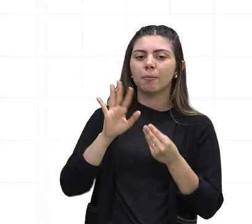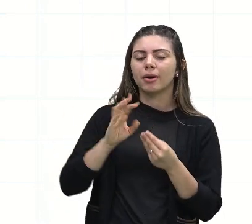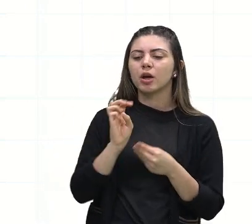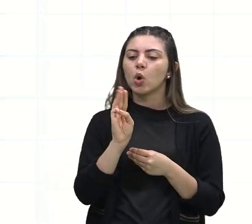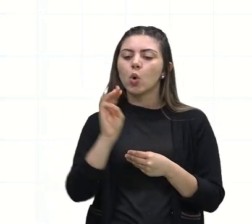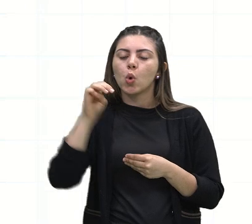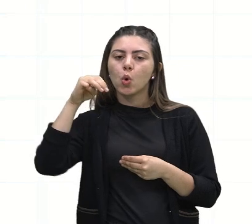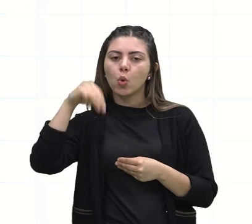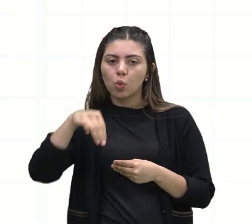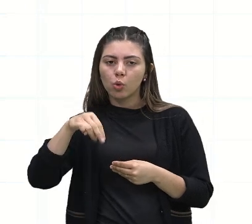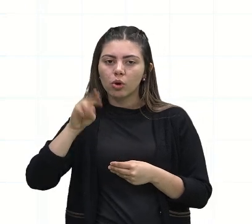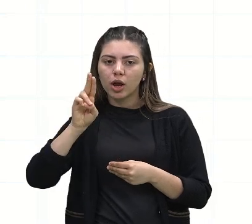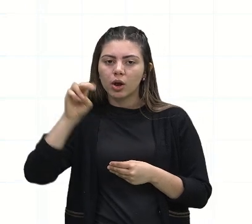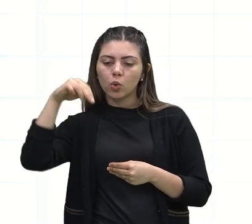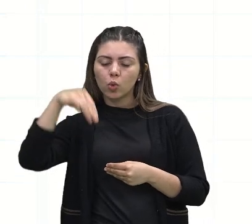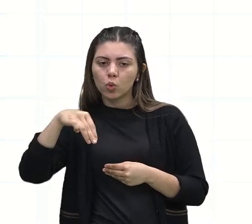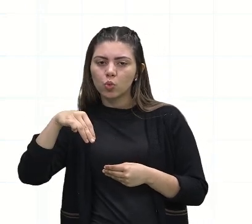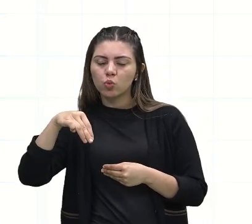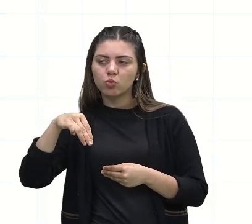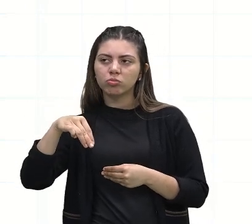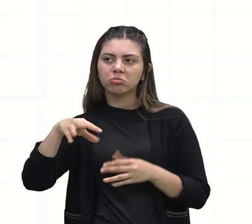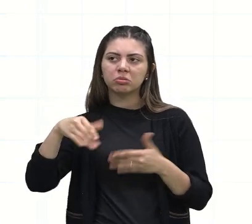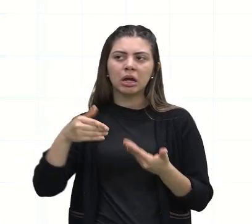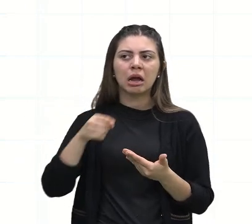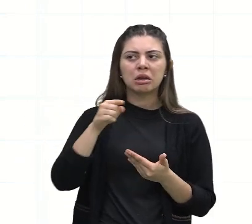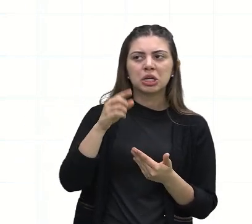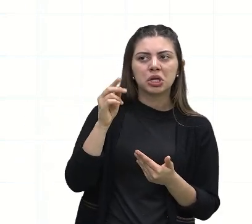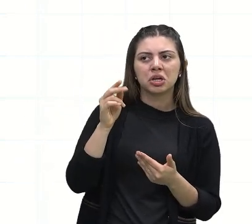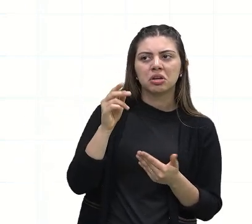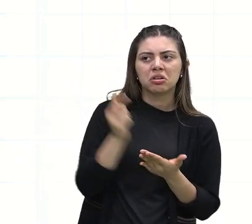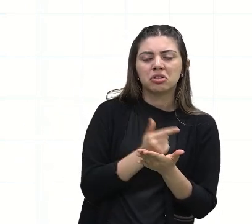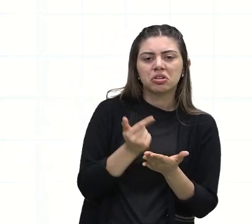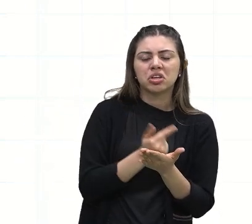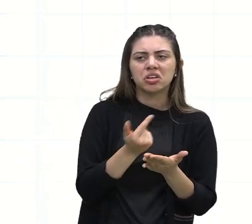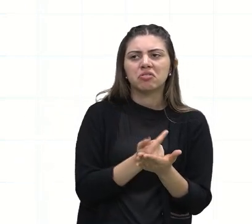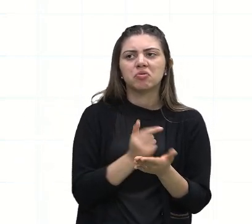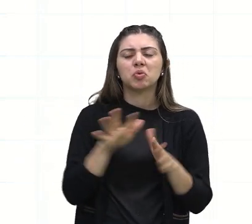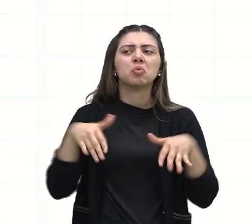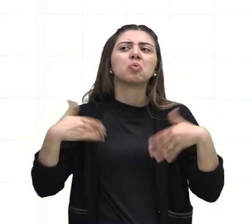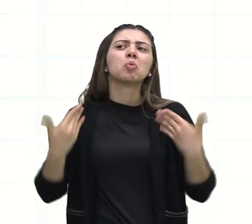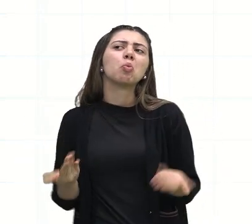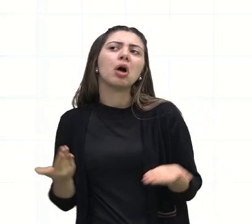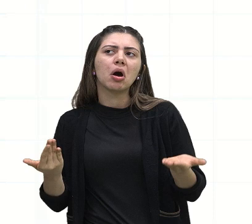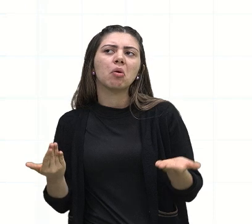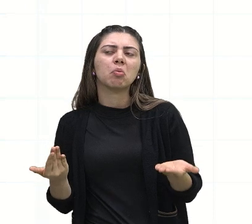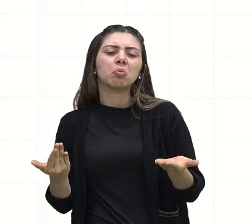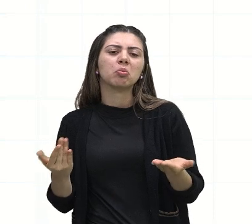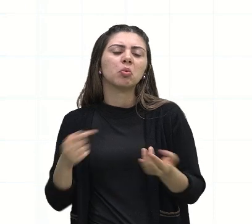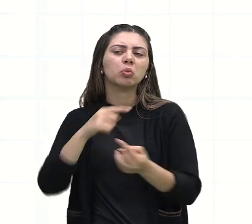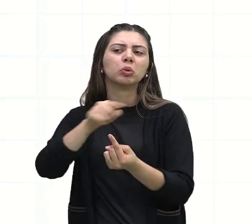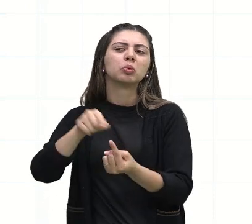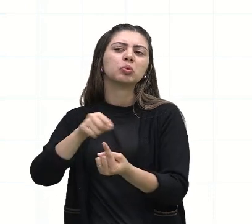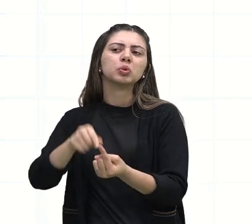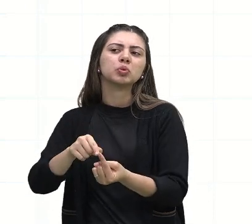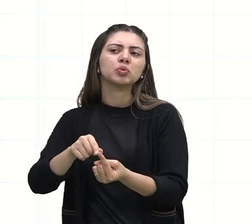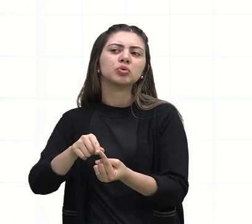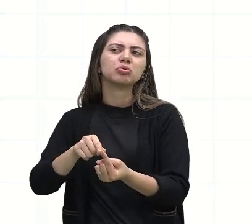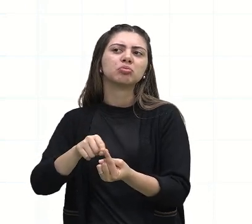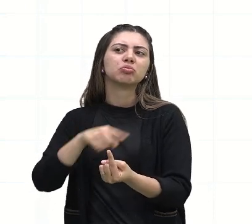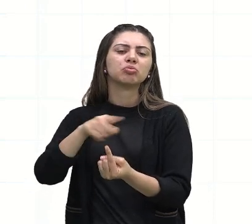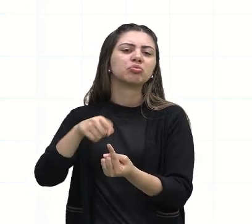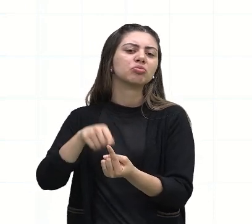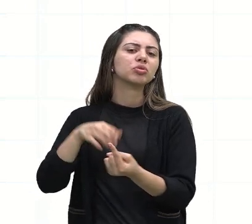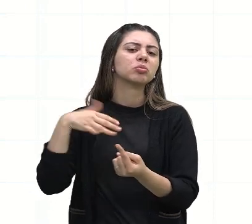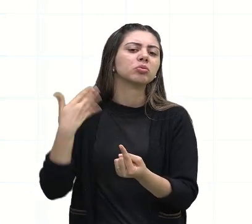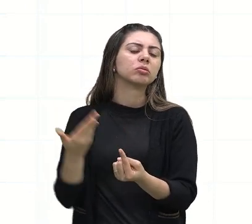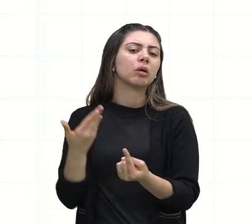né? Não estou definindo qual é esse livro, não estou dizendo de que tipo de livro é esse, o que ele